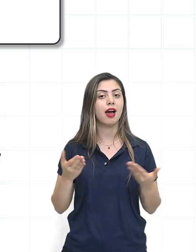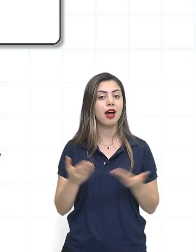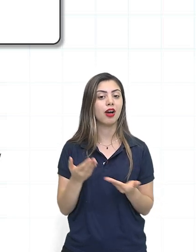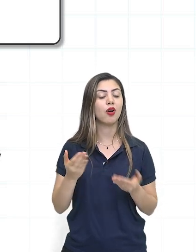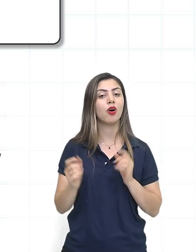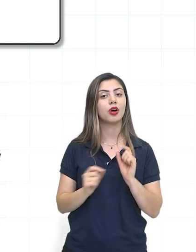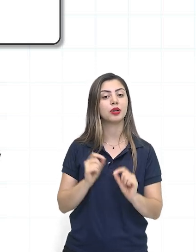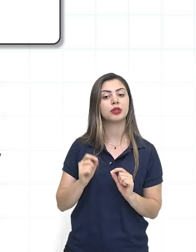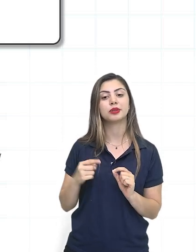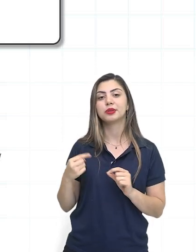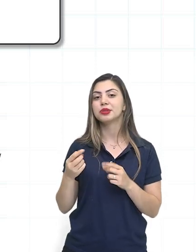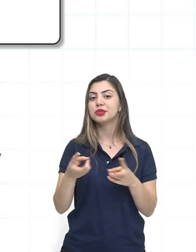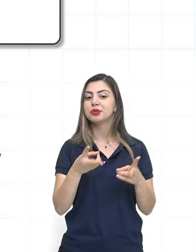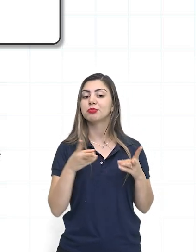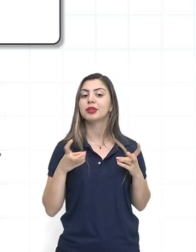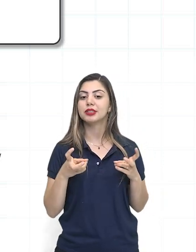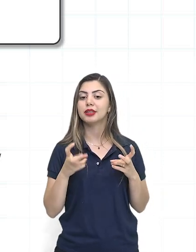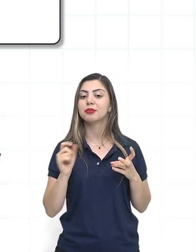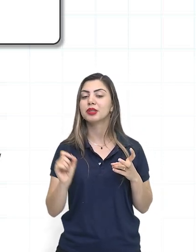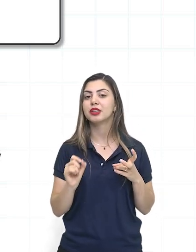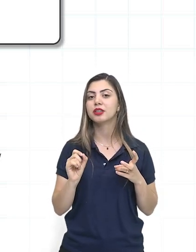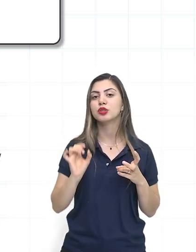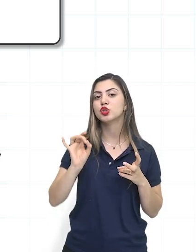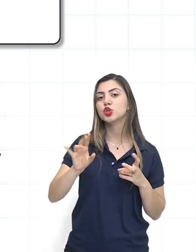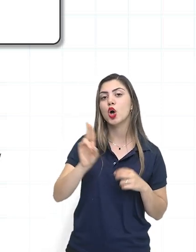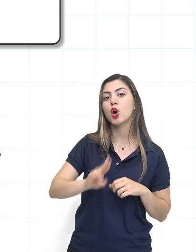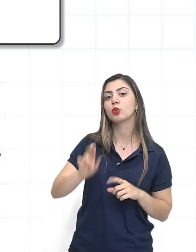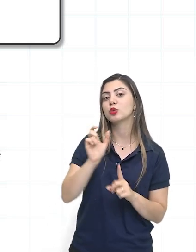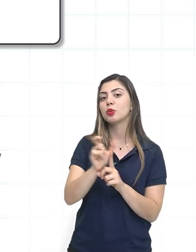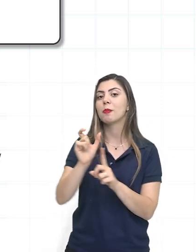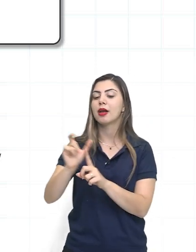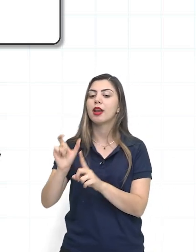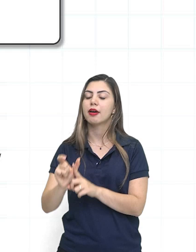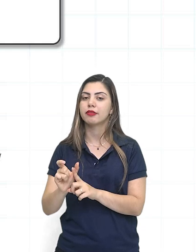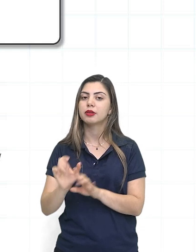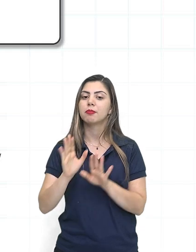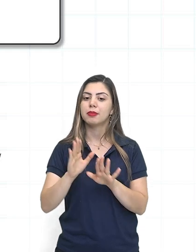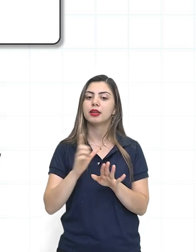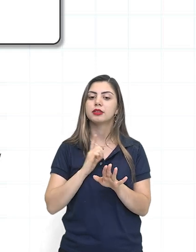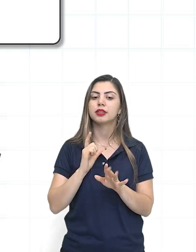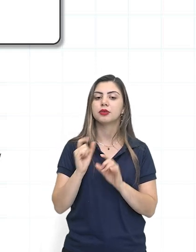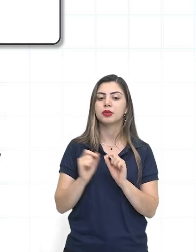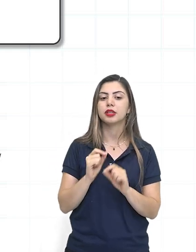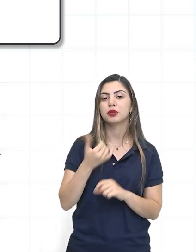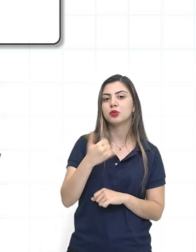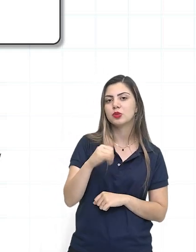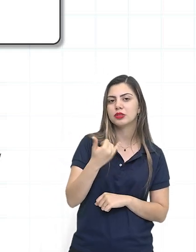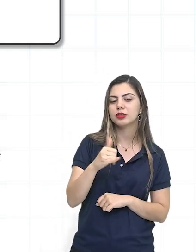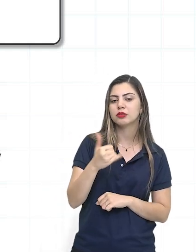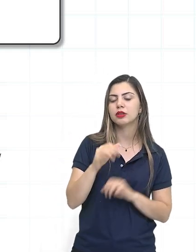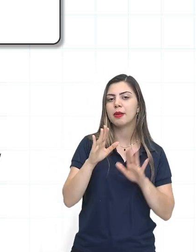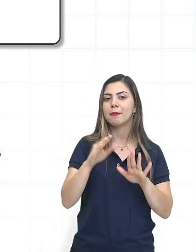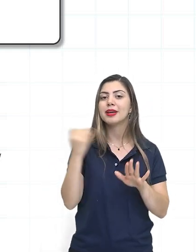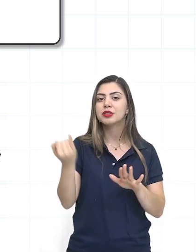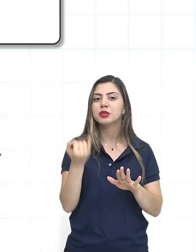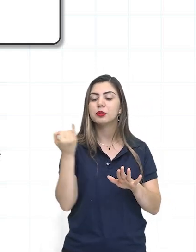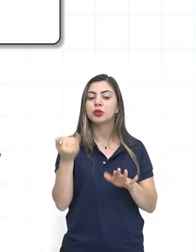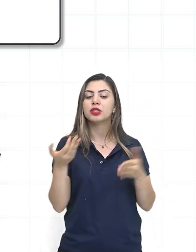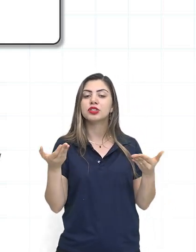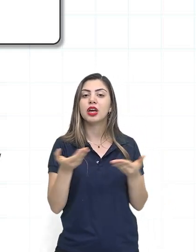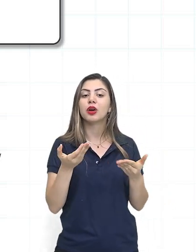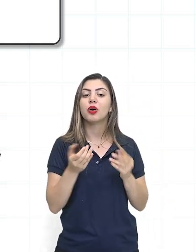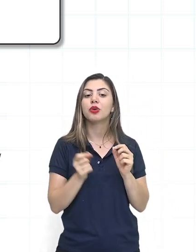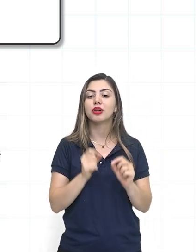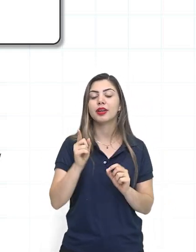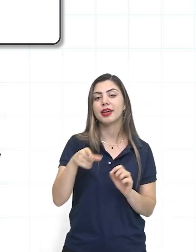observar que temos apenas palavras, tá? Apesar de nós termos aí o desenho do celular, mas o que importa aqui